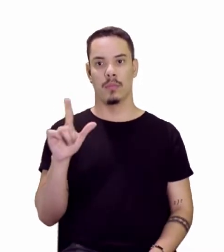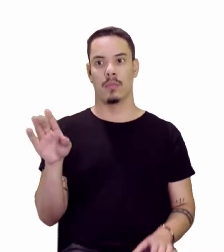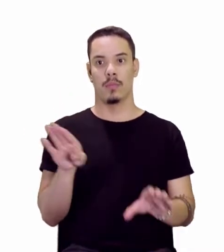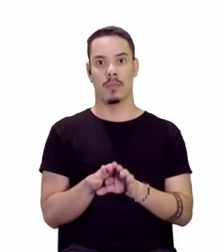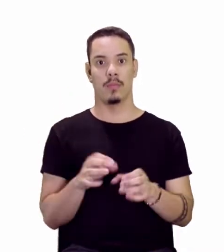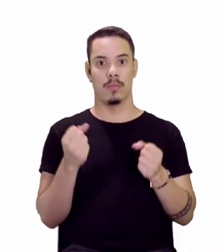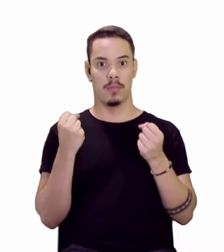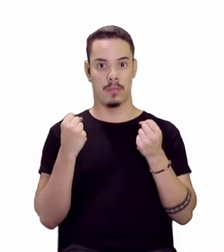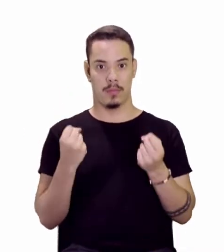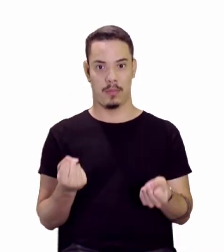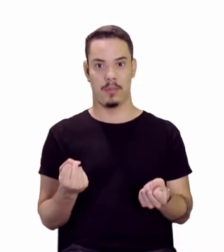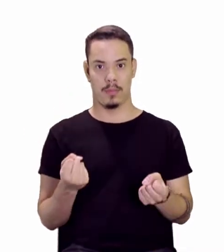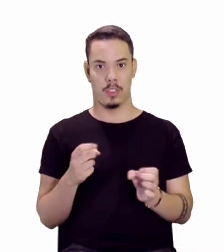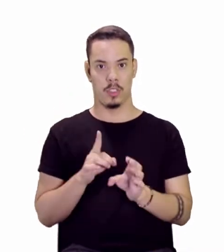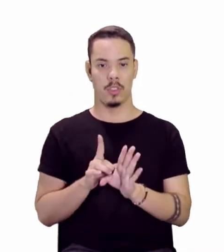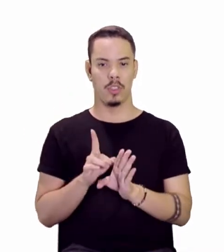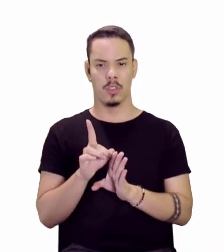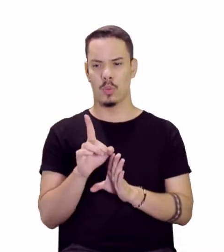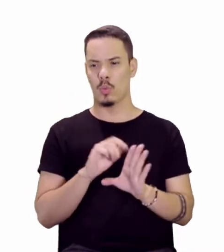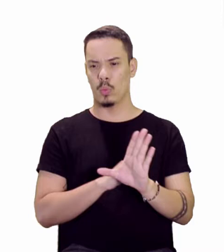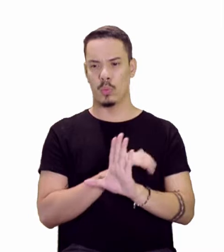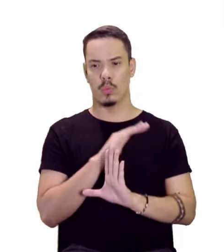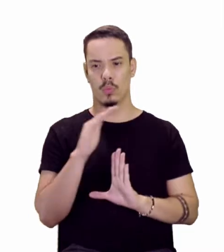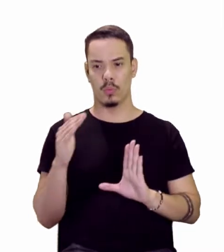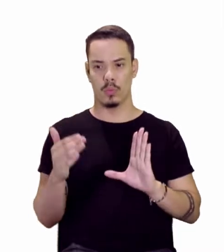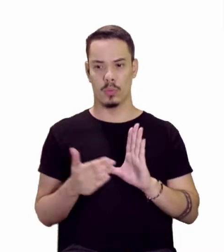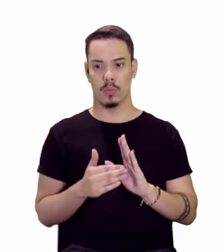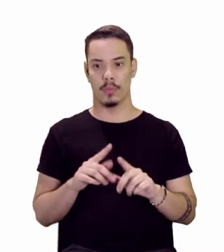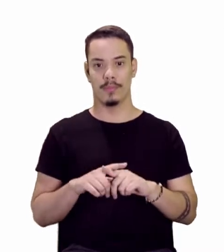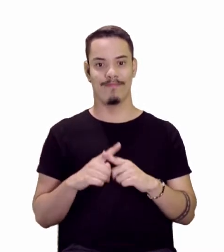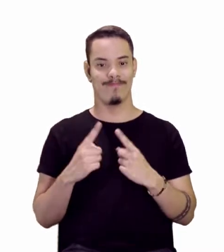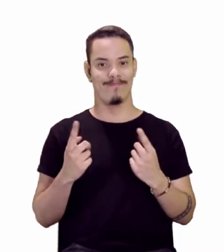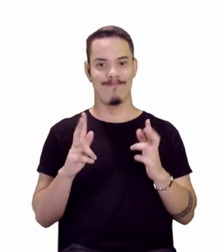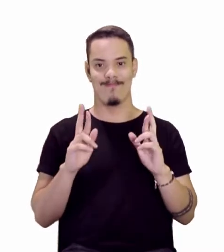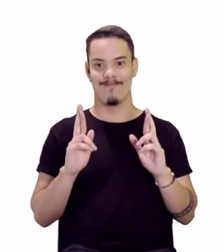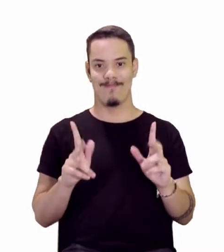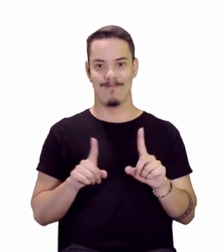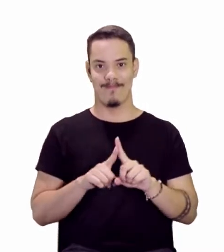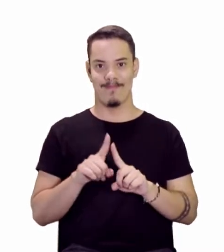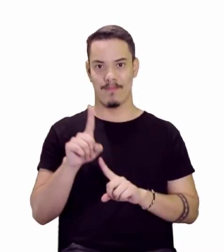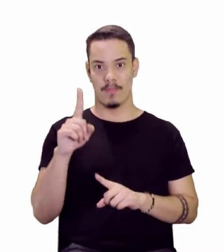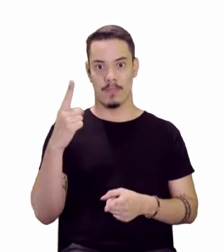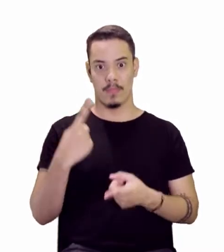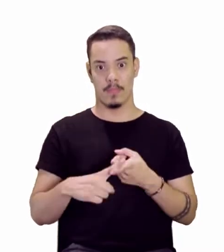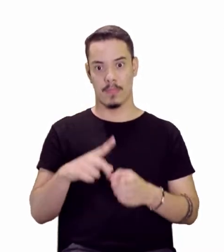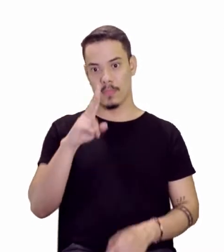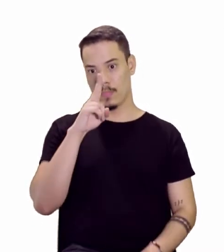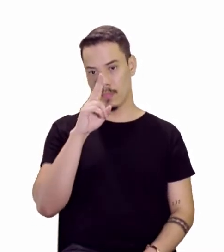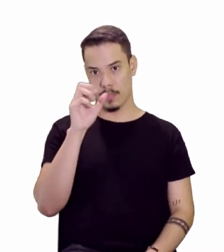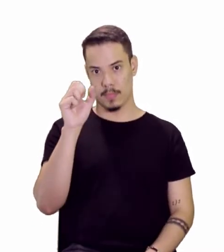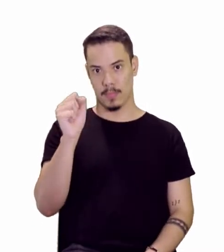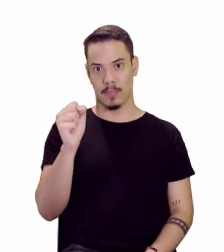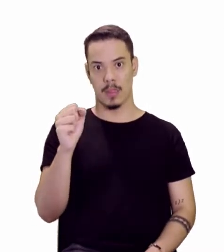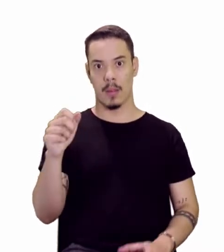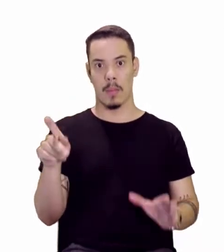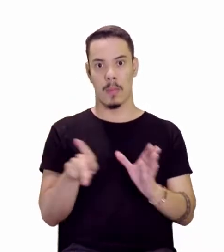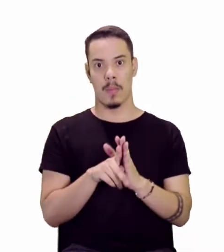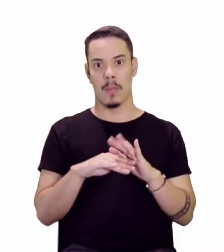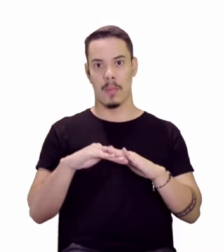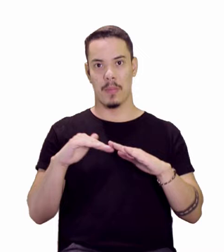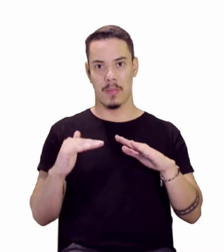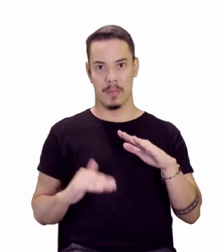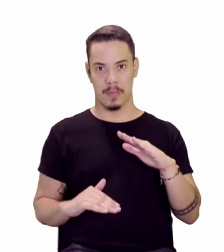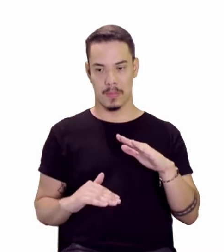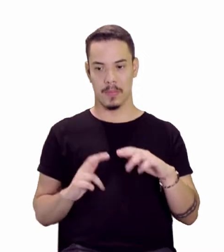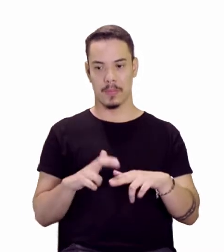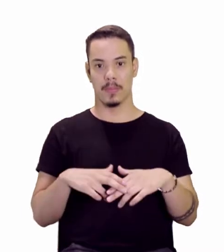Isso, direção vertical, né? Só que ela é para cima, enquanto que a força peso é dirigida para baixo, né, Então, Deise? Então ela